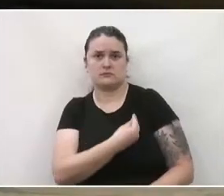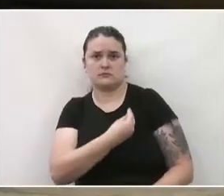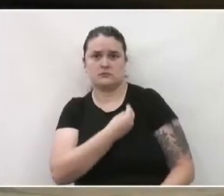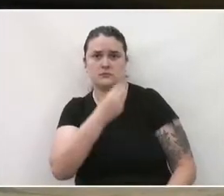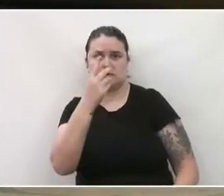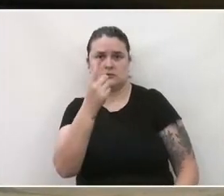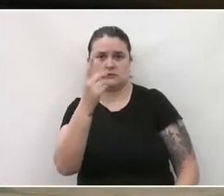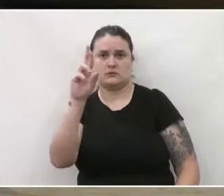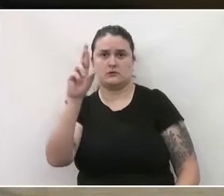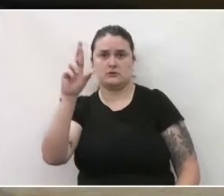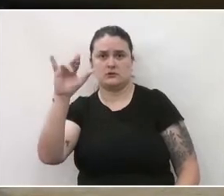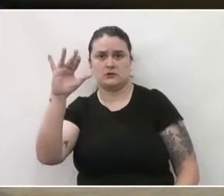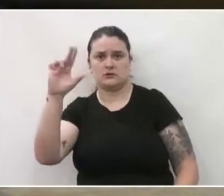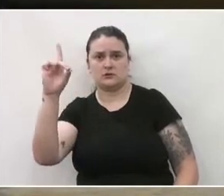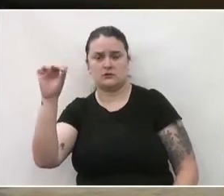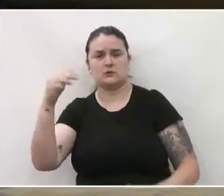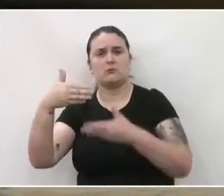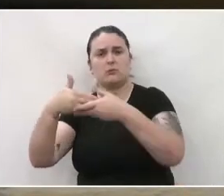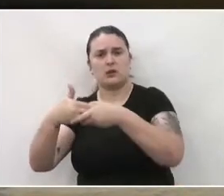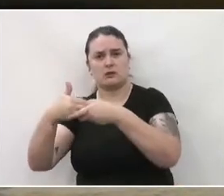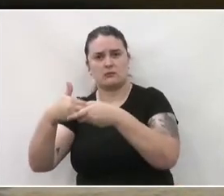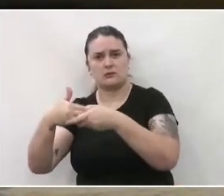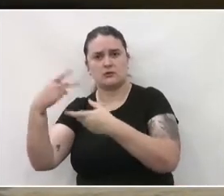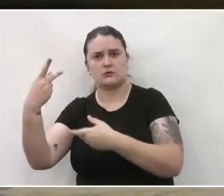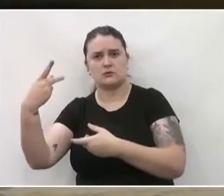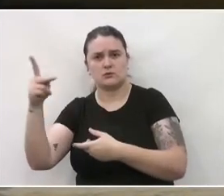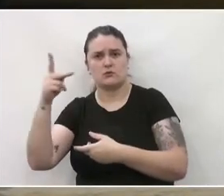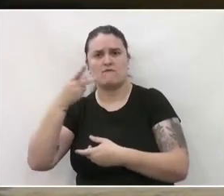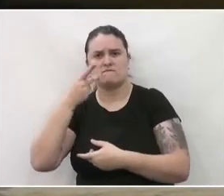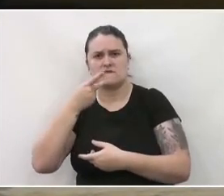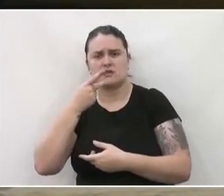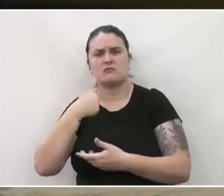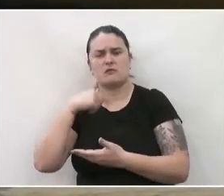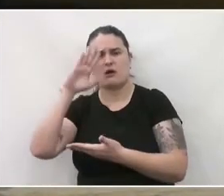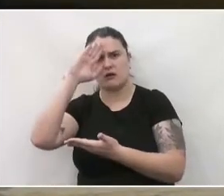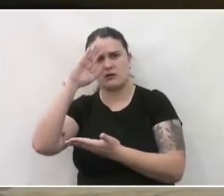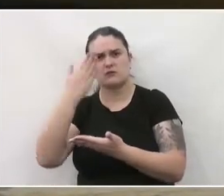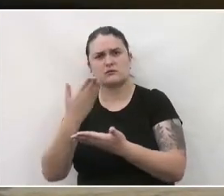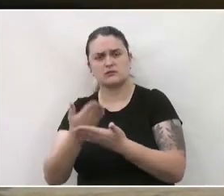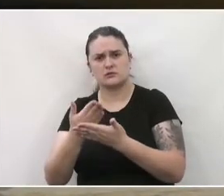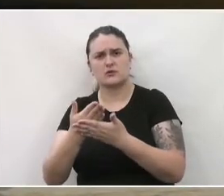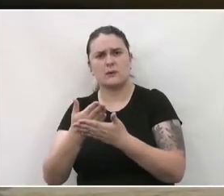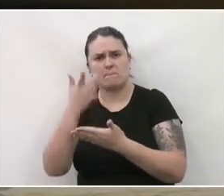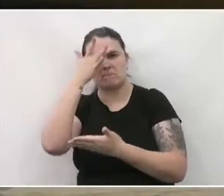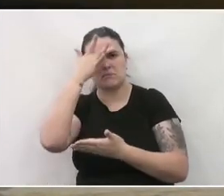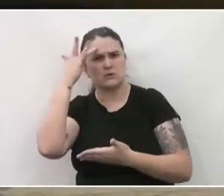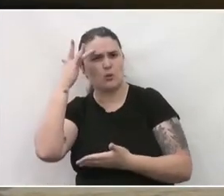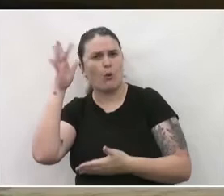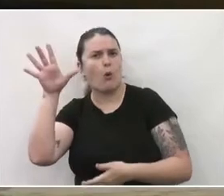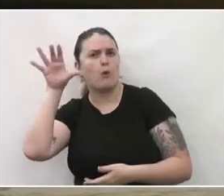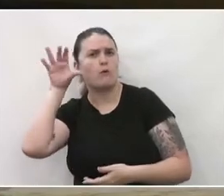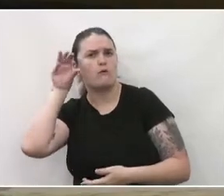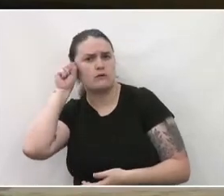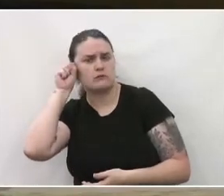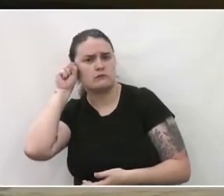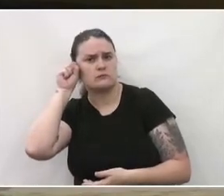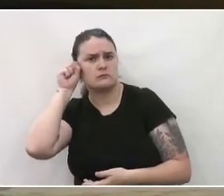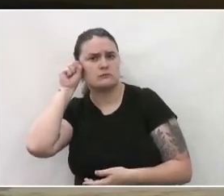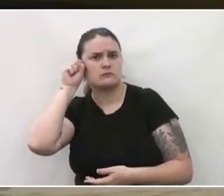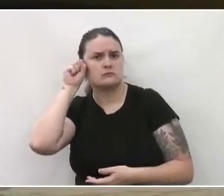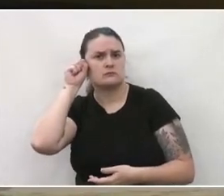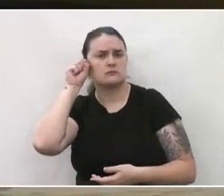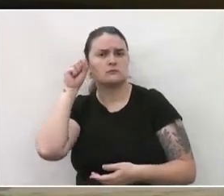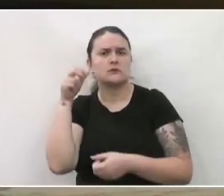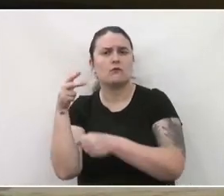tutor e dar os parabéns pela explanação aí, que eu acredito que muita gente que vai ouvir